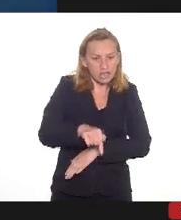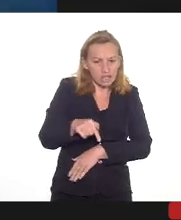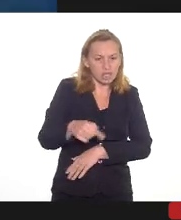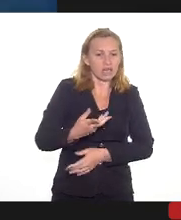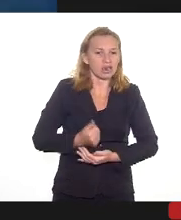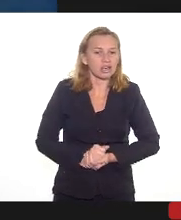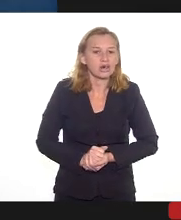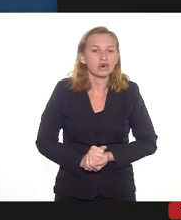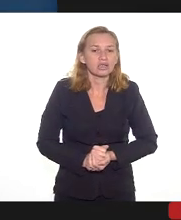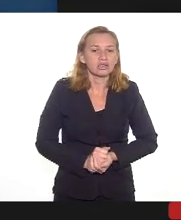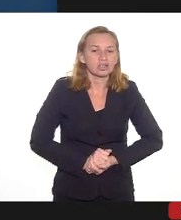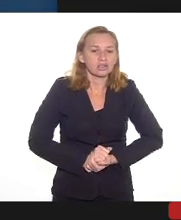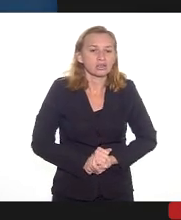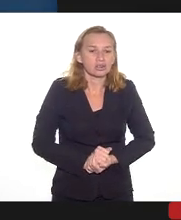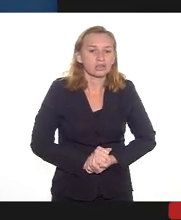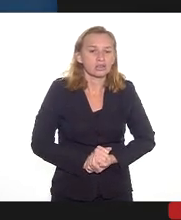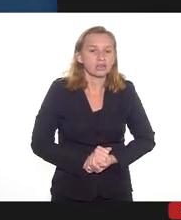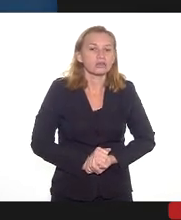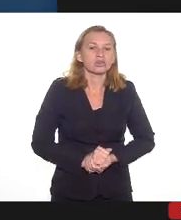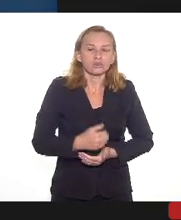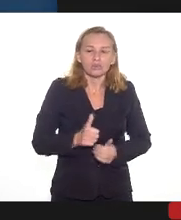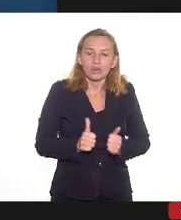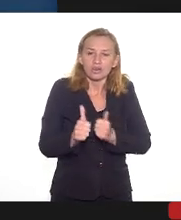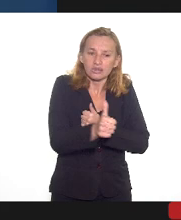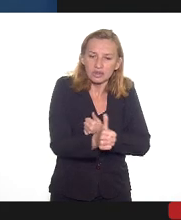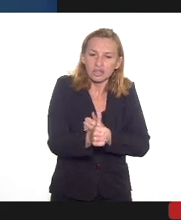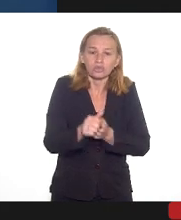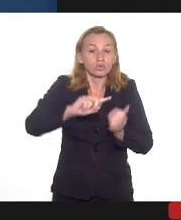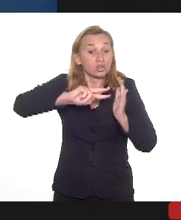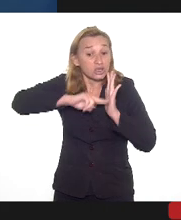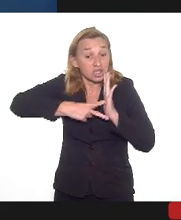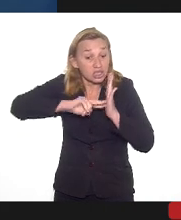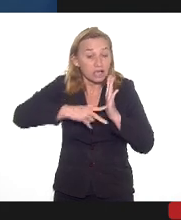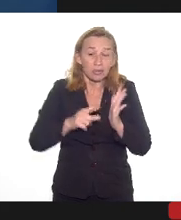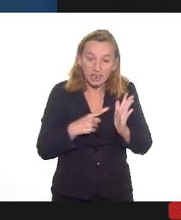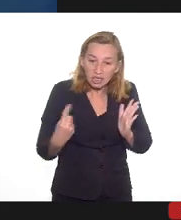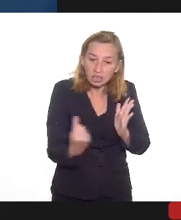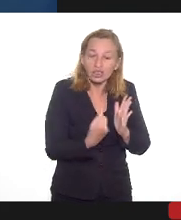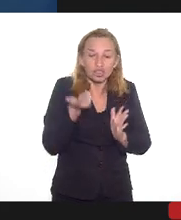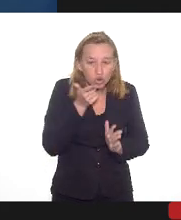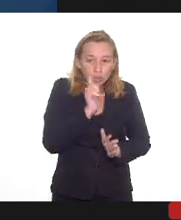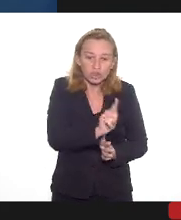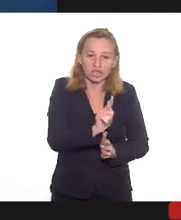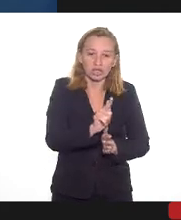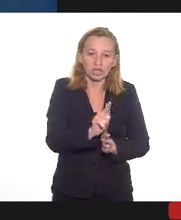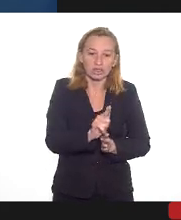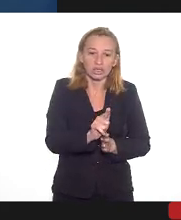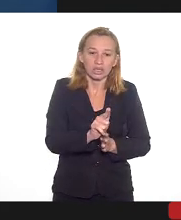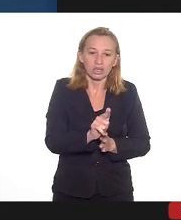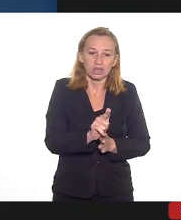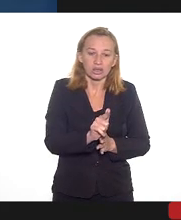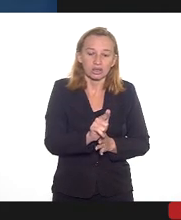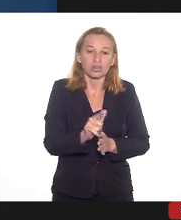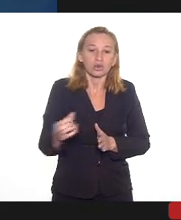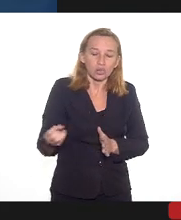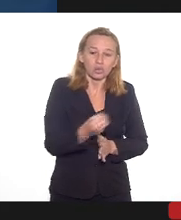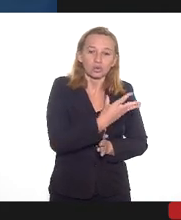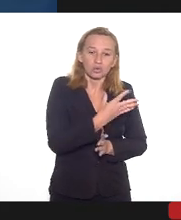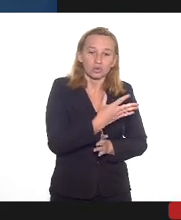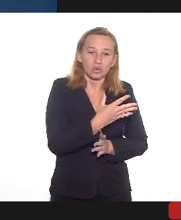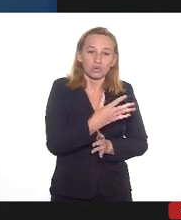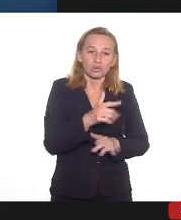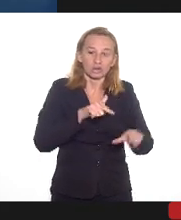presentes estejam numa frente com os sindicatos para que a gente consiga restabelecer um novo patamar